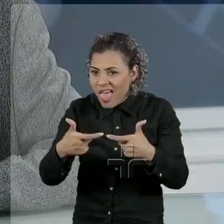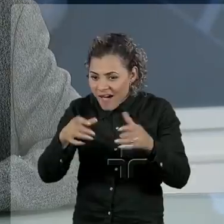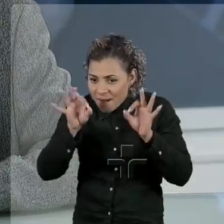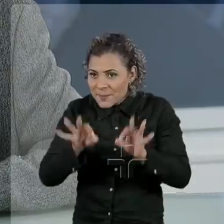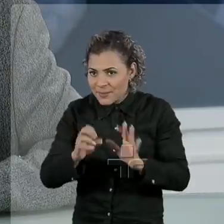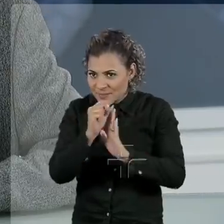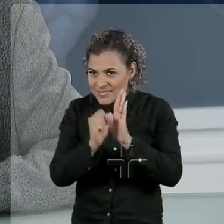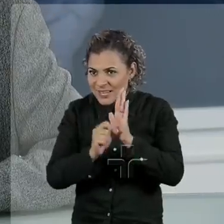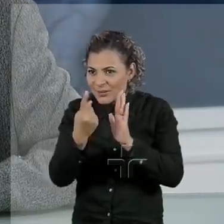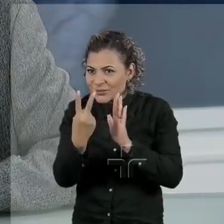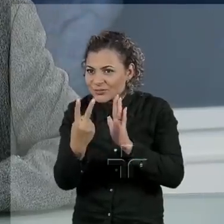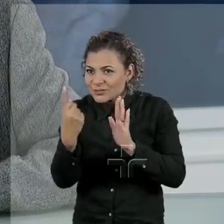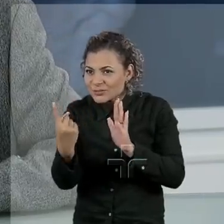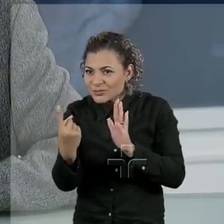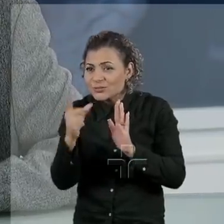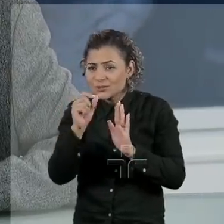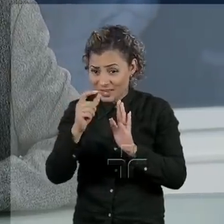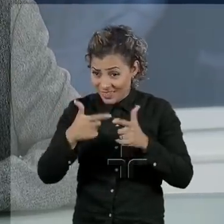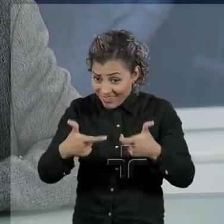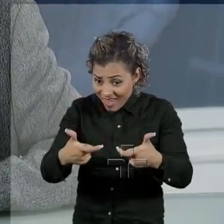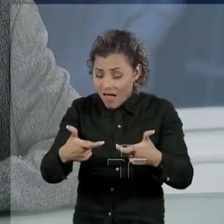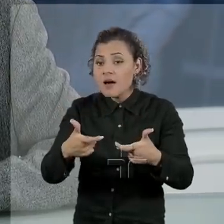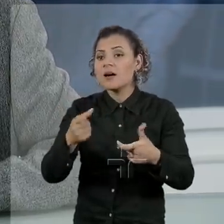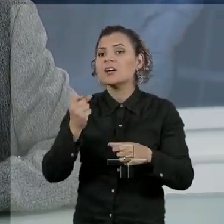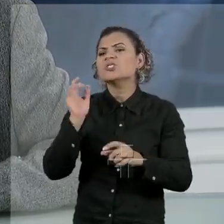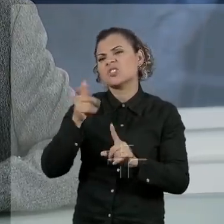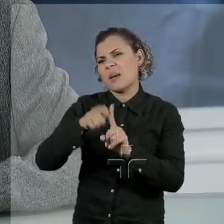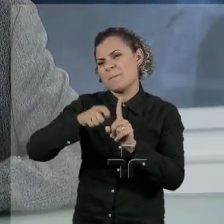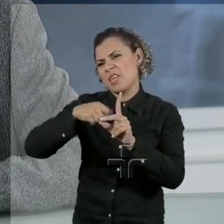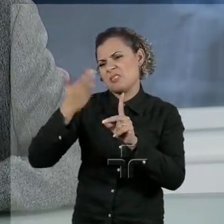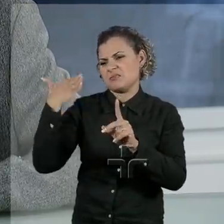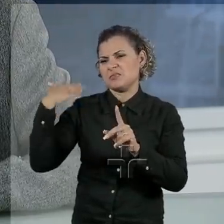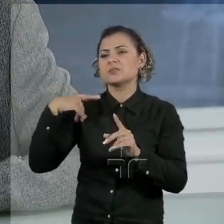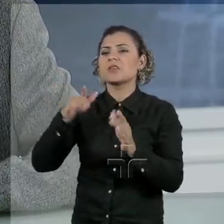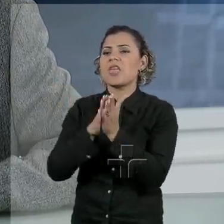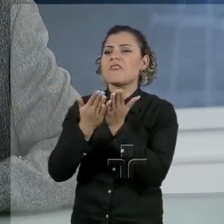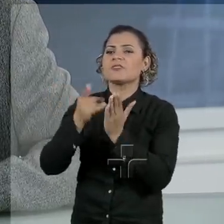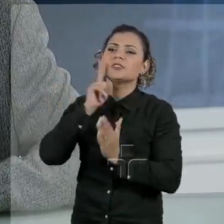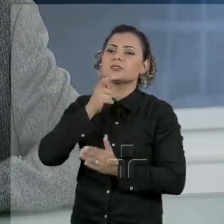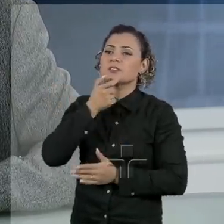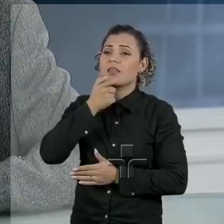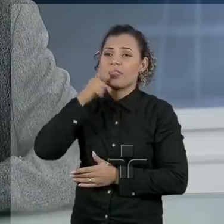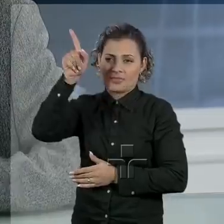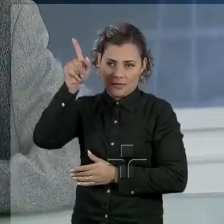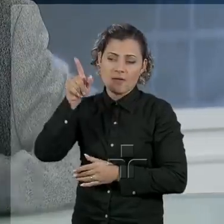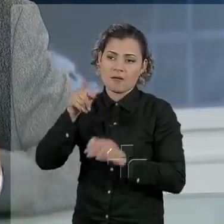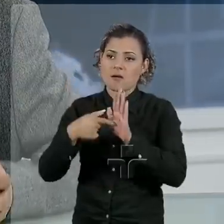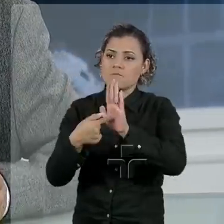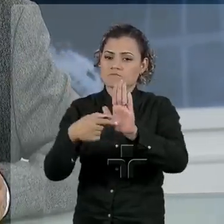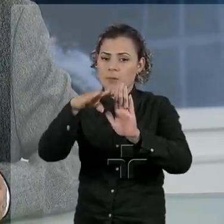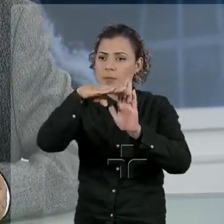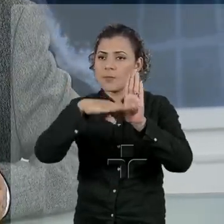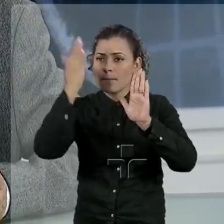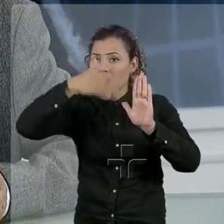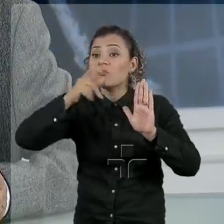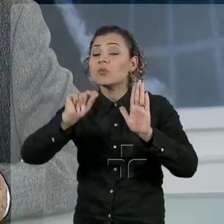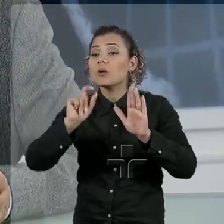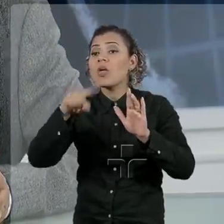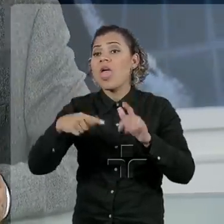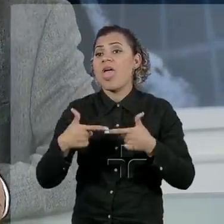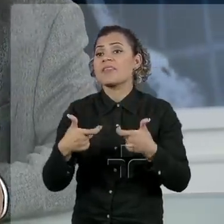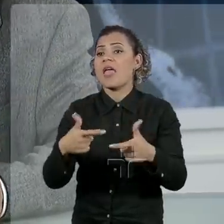no século XXI, que foi trabalhado há alguns meses atrás pela revista inglesa The Economist, é justamente guerras localizadas em